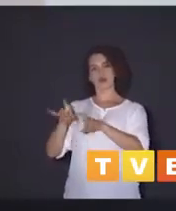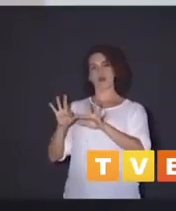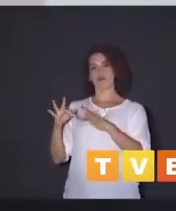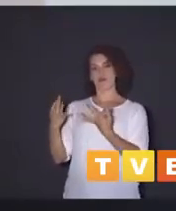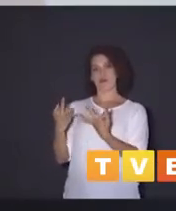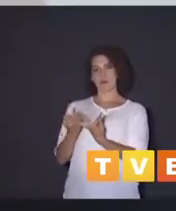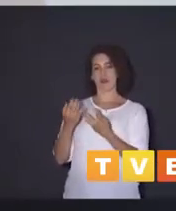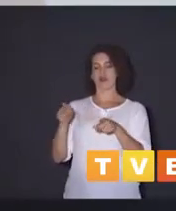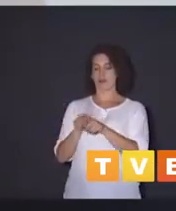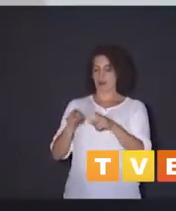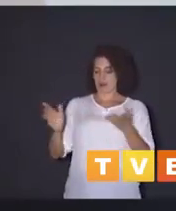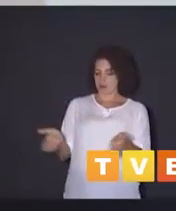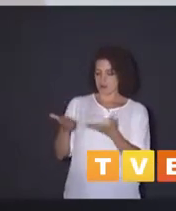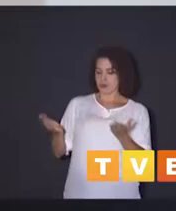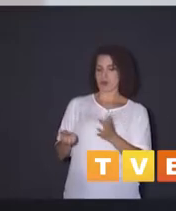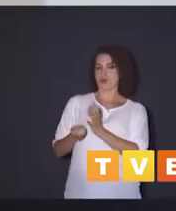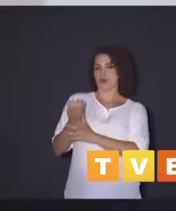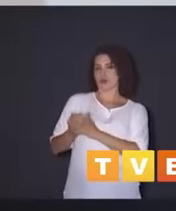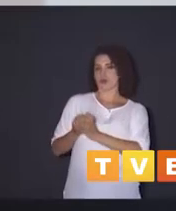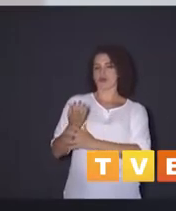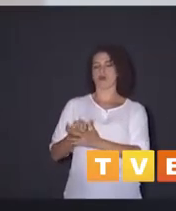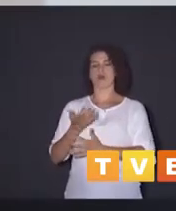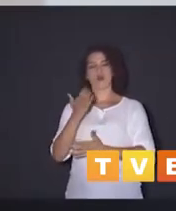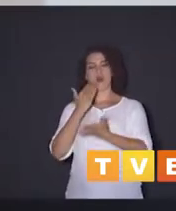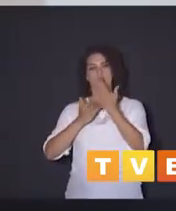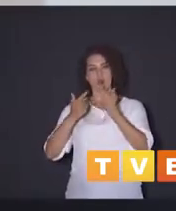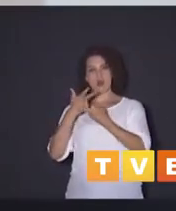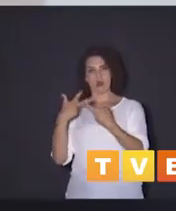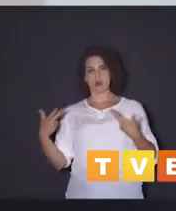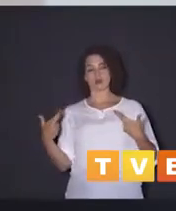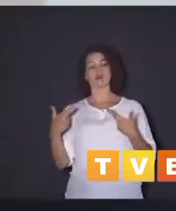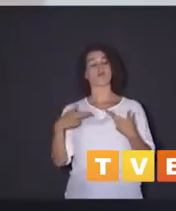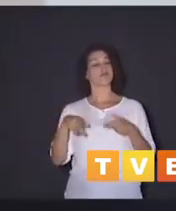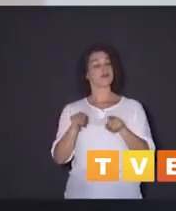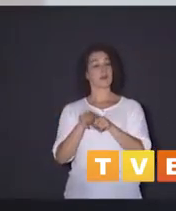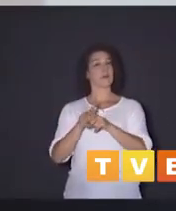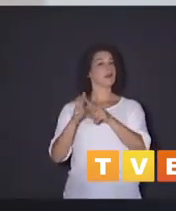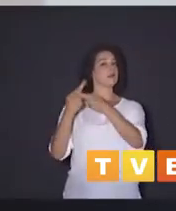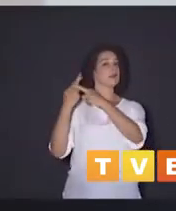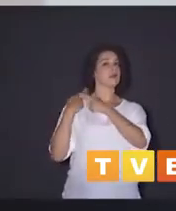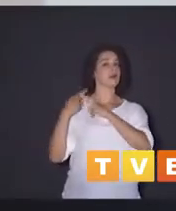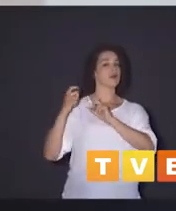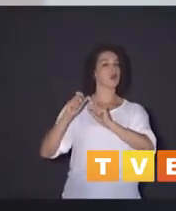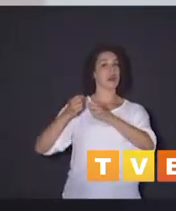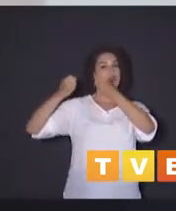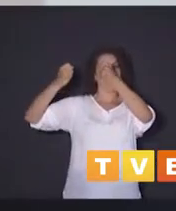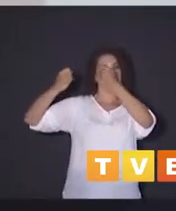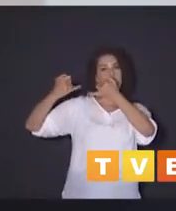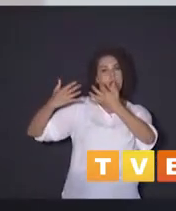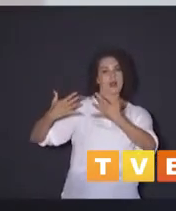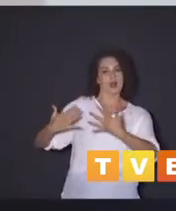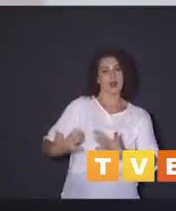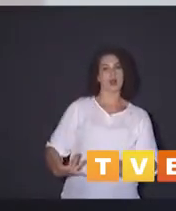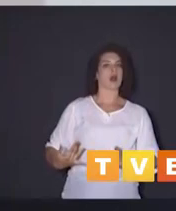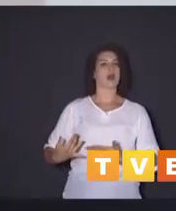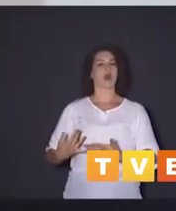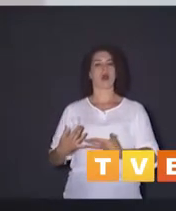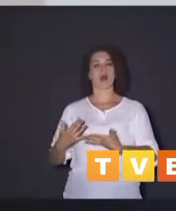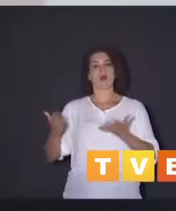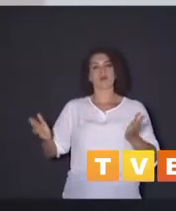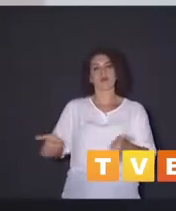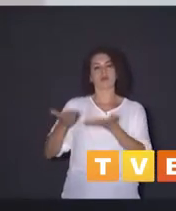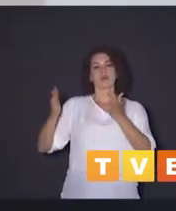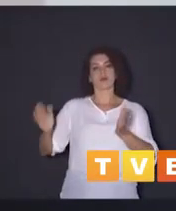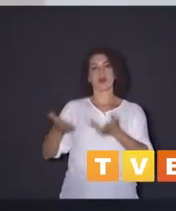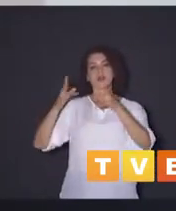incentive a produção de alimentos é evidentemente que ele tem um grande papel que é o de esclarecimento que é de promoção é de temas e em